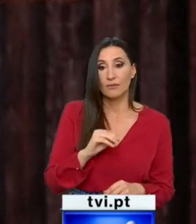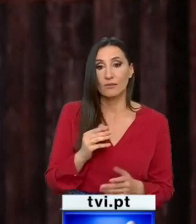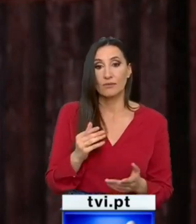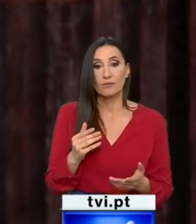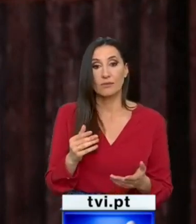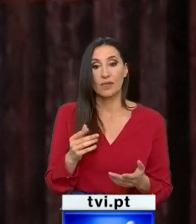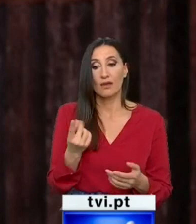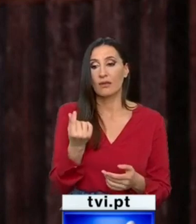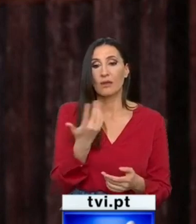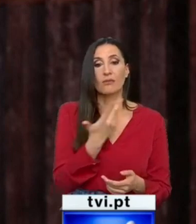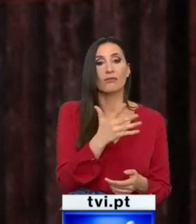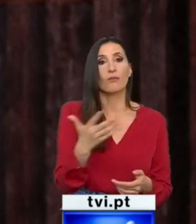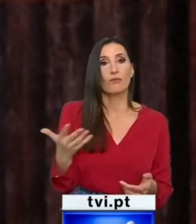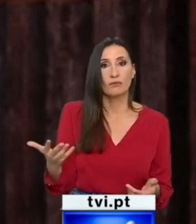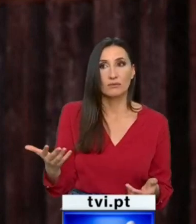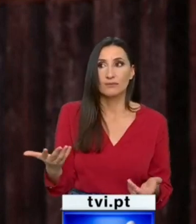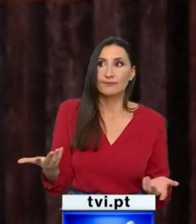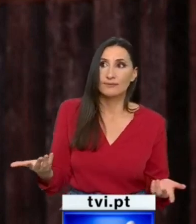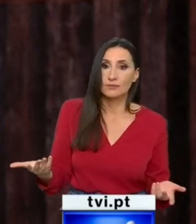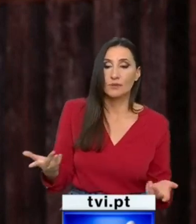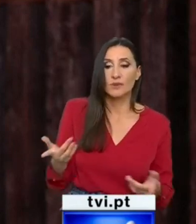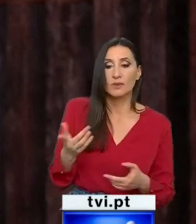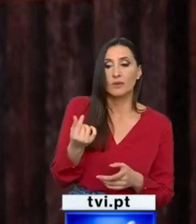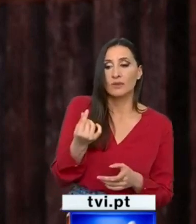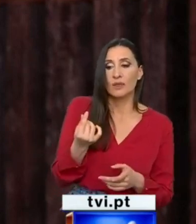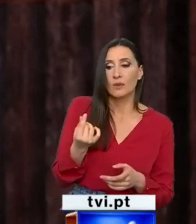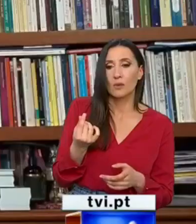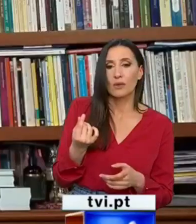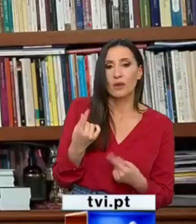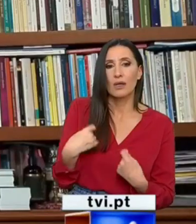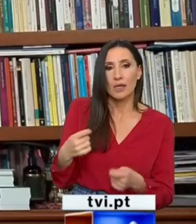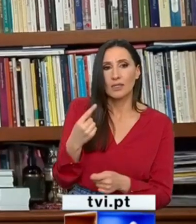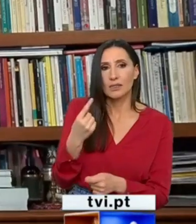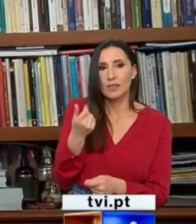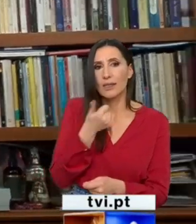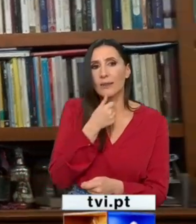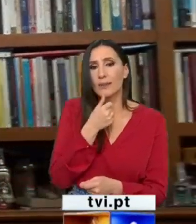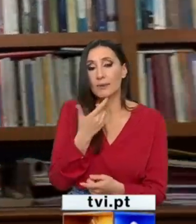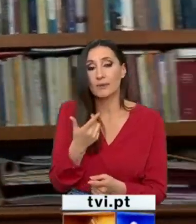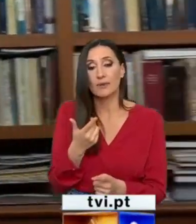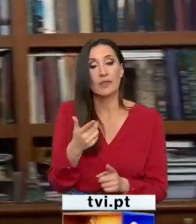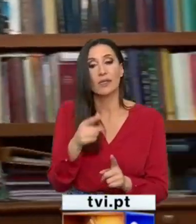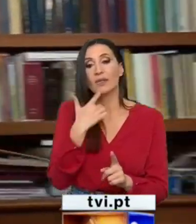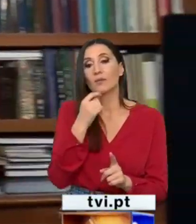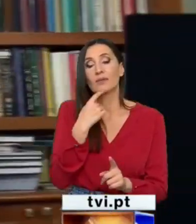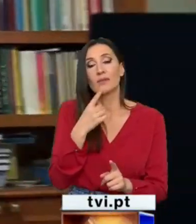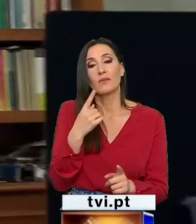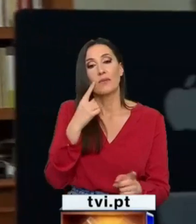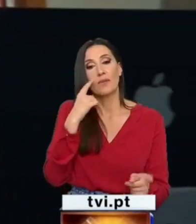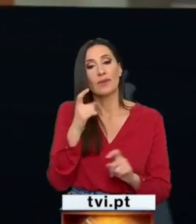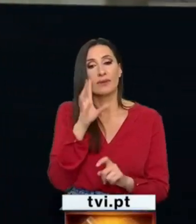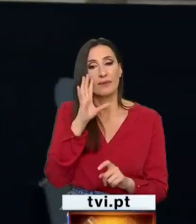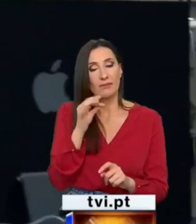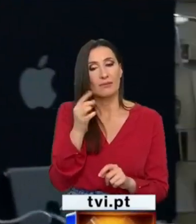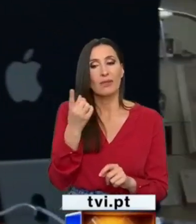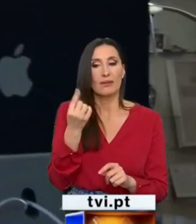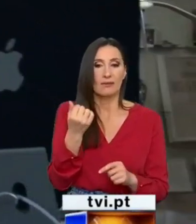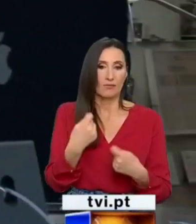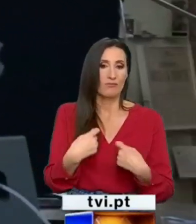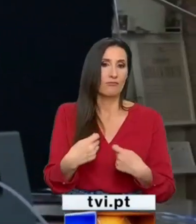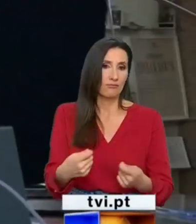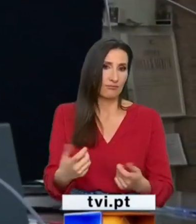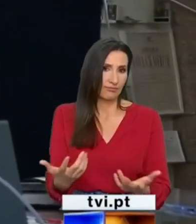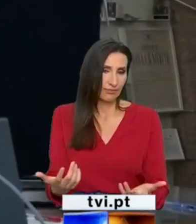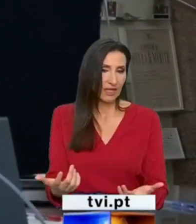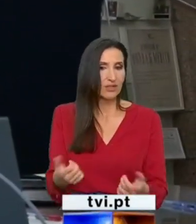está a verba e o que é que fizeram com a verba. João Torres não pode dizer que não procurou levar a bom destino o